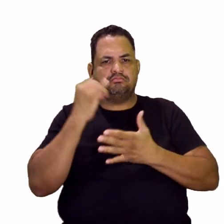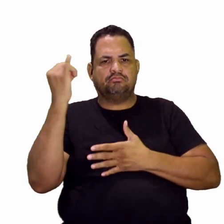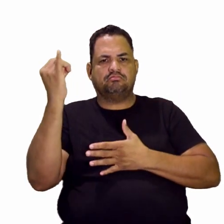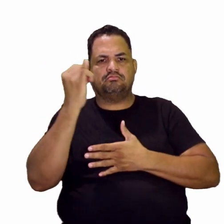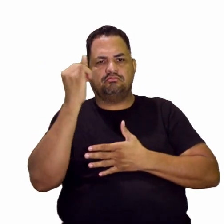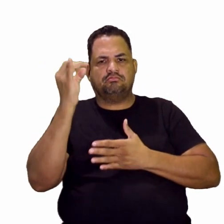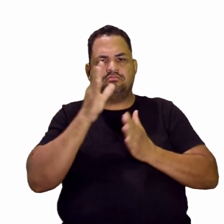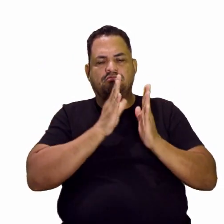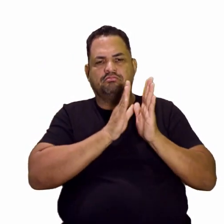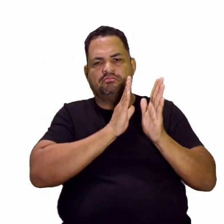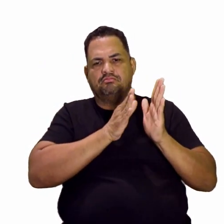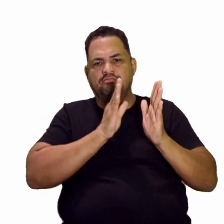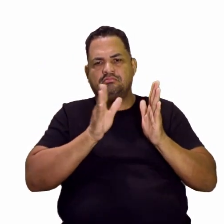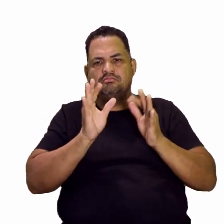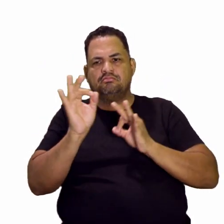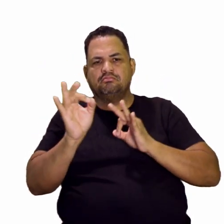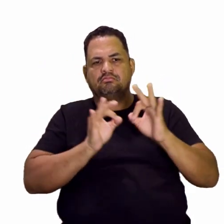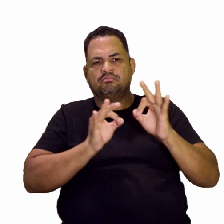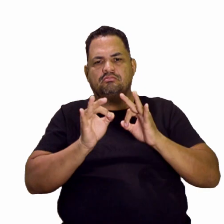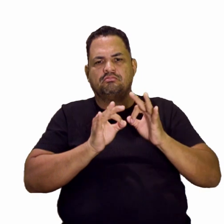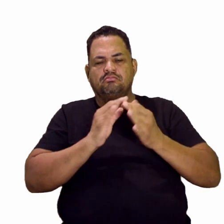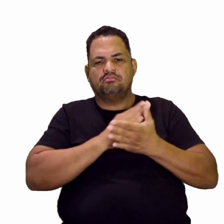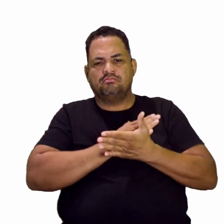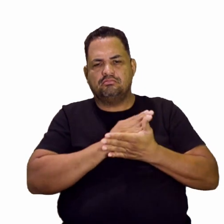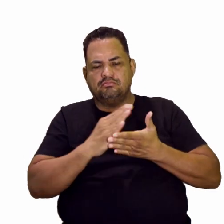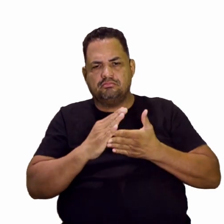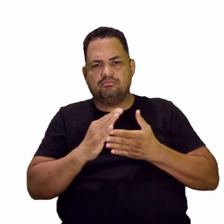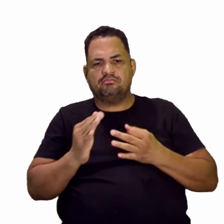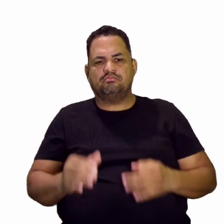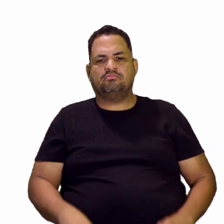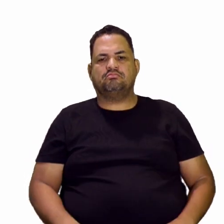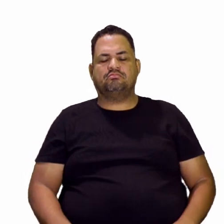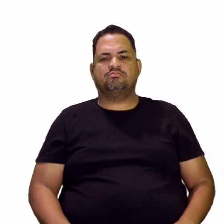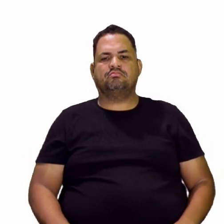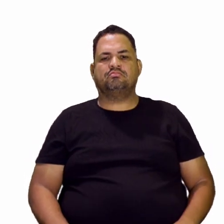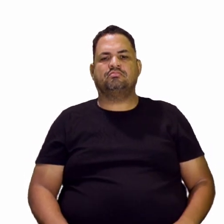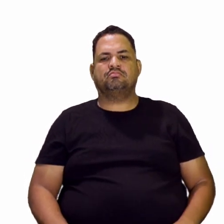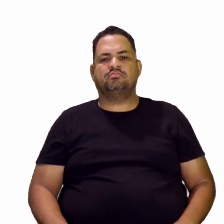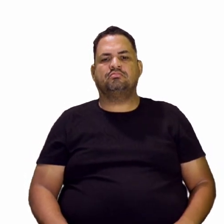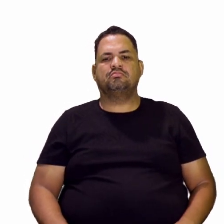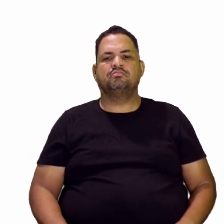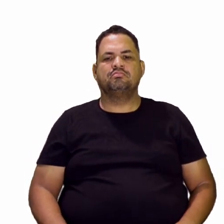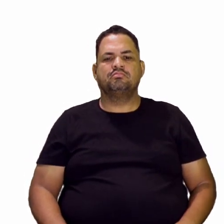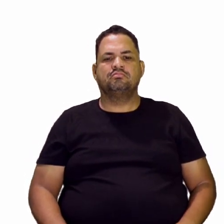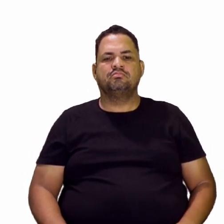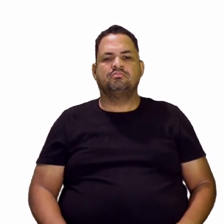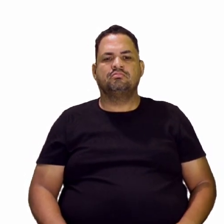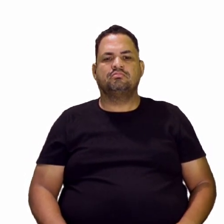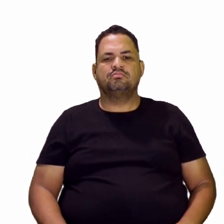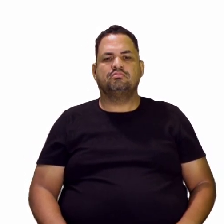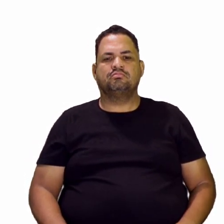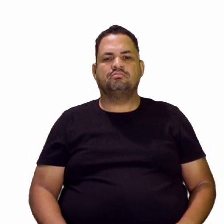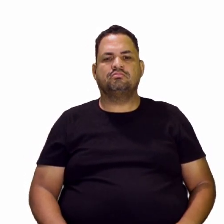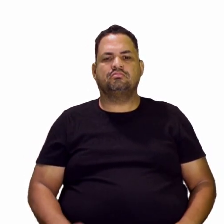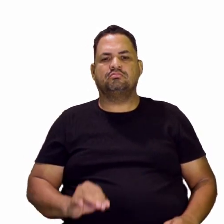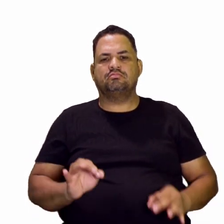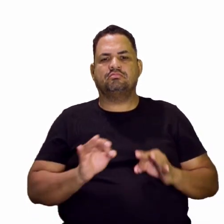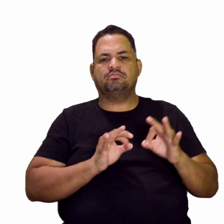um importante estágio da elaboração do quadro inicial. Através do